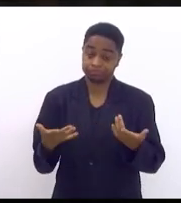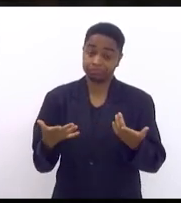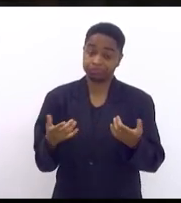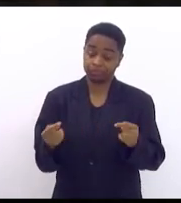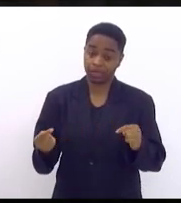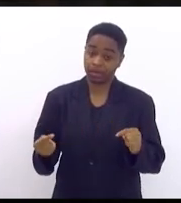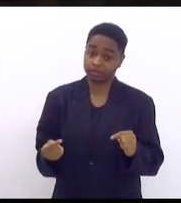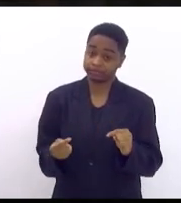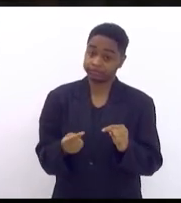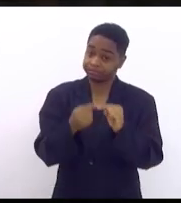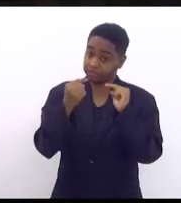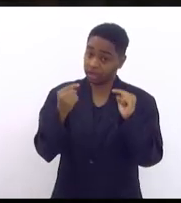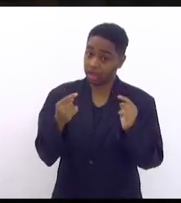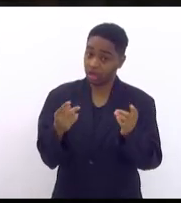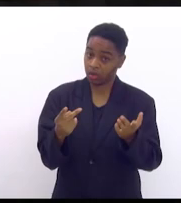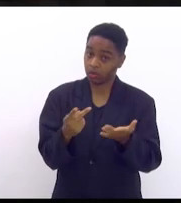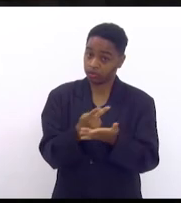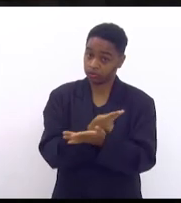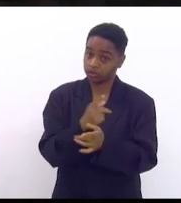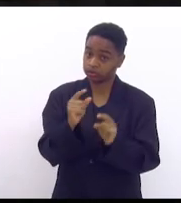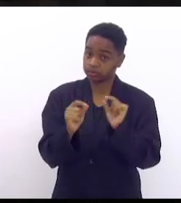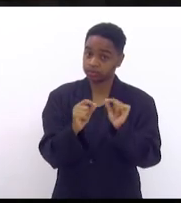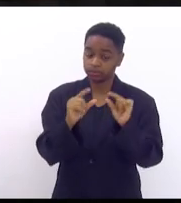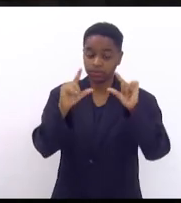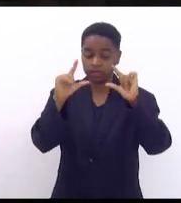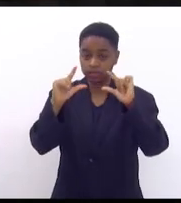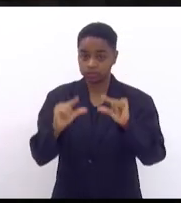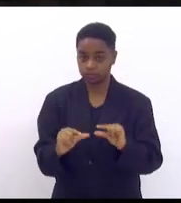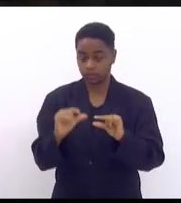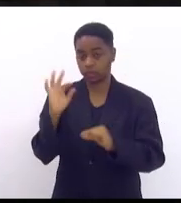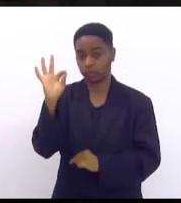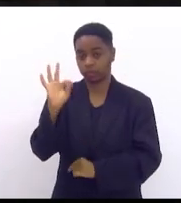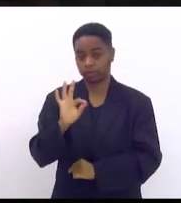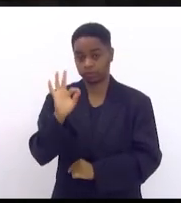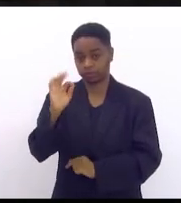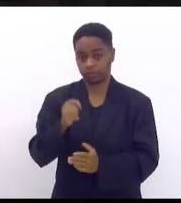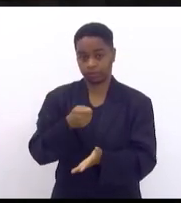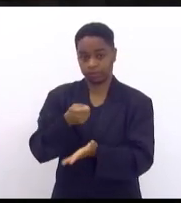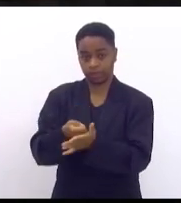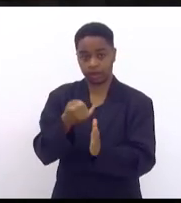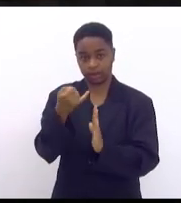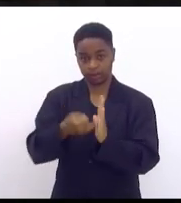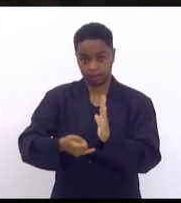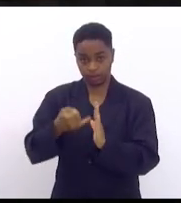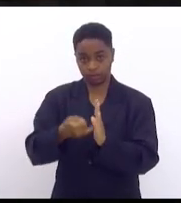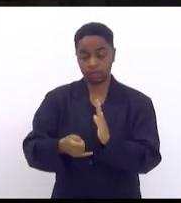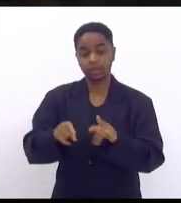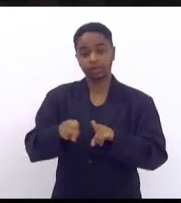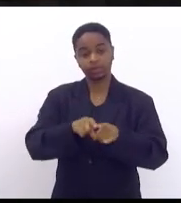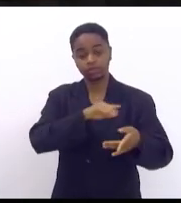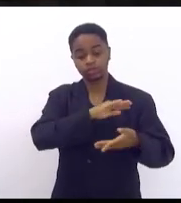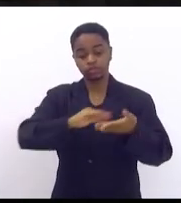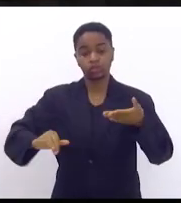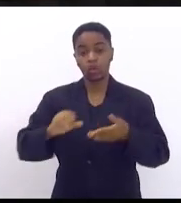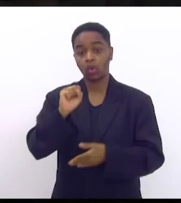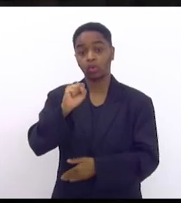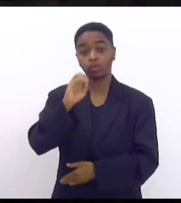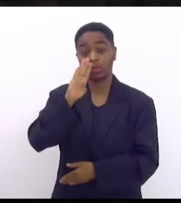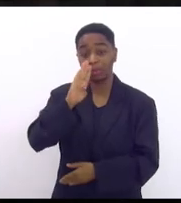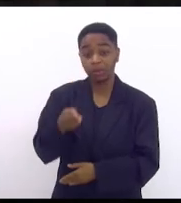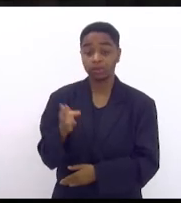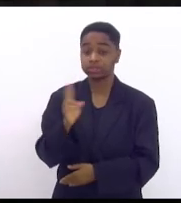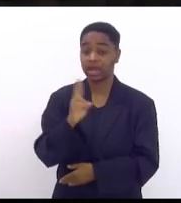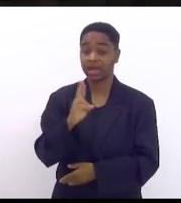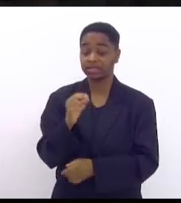Coincidentemente, a redução de alíquota nos tirou 8 bilhões de reais a cada ano.